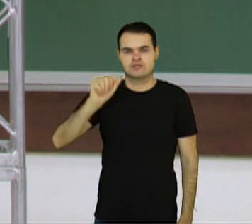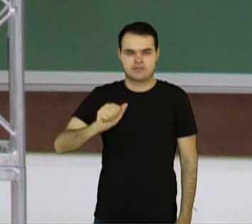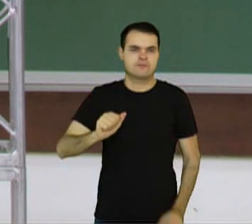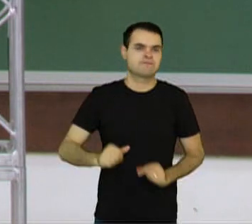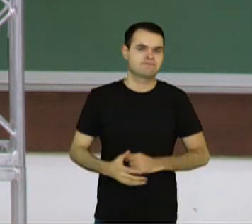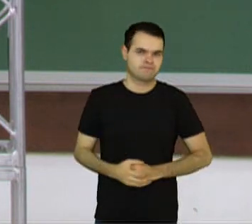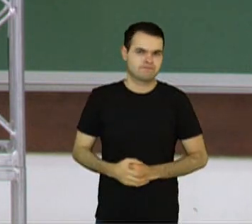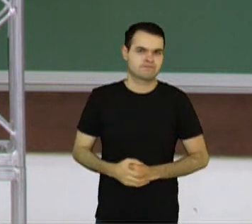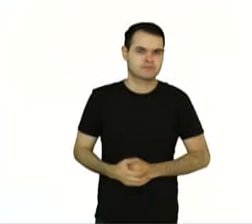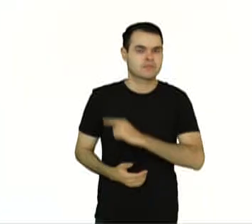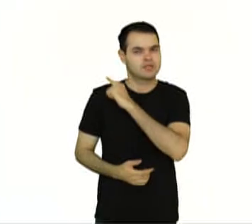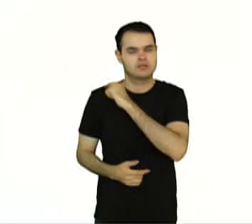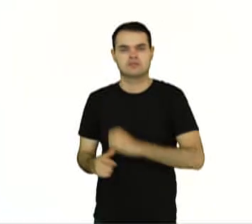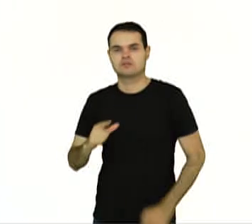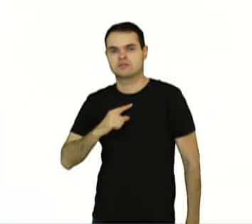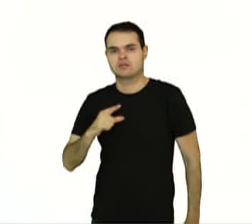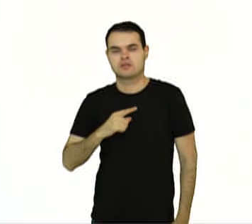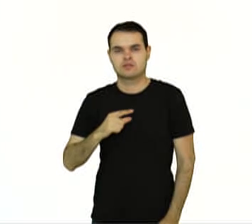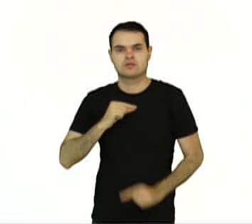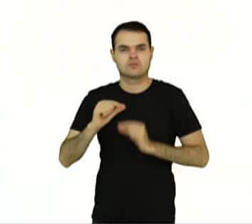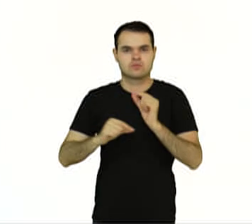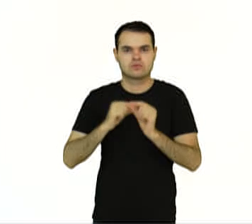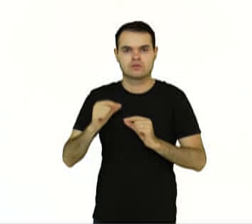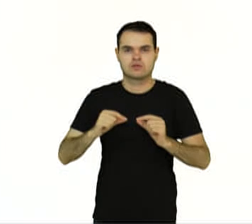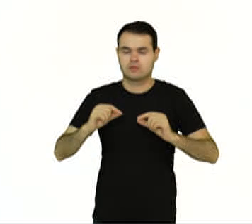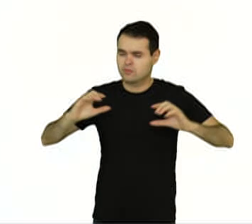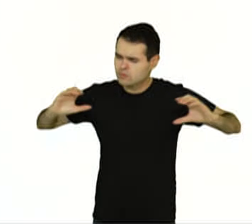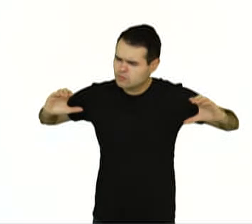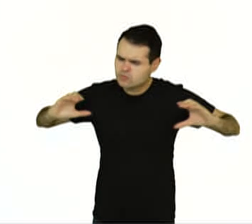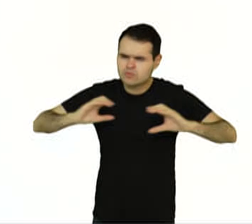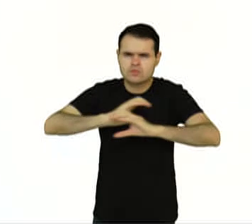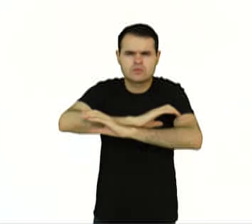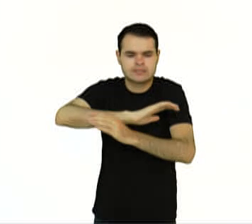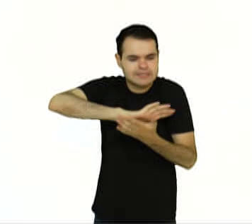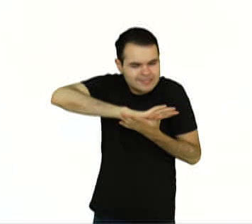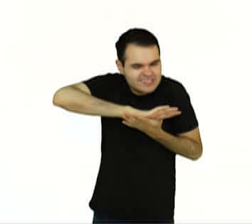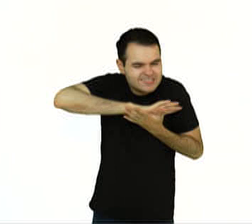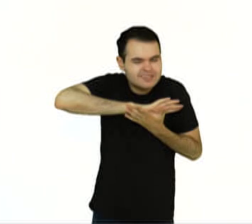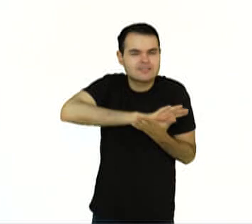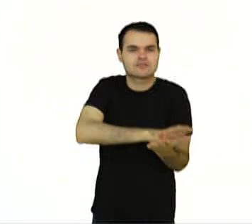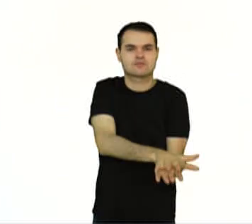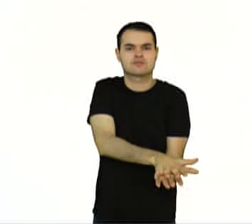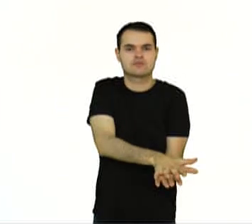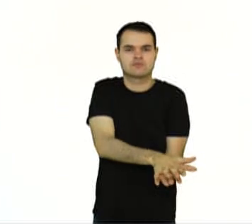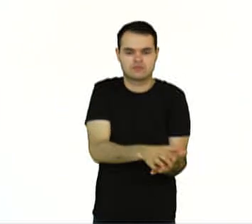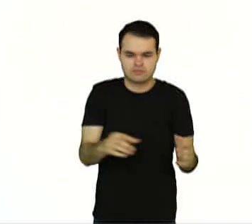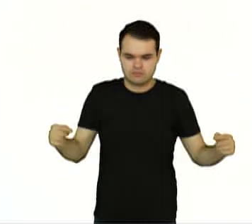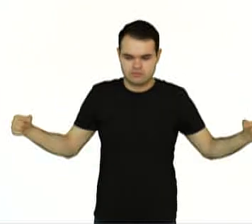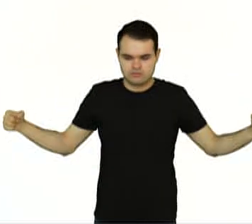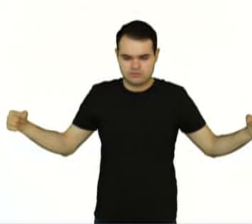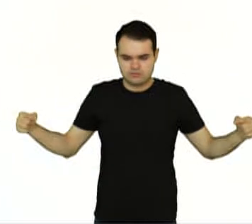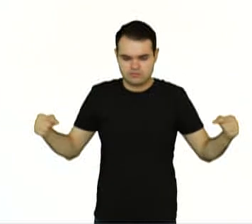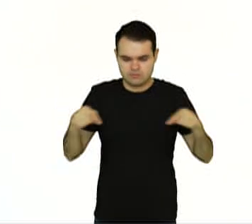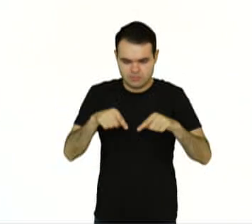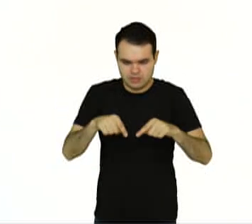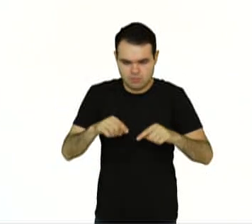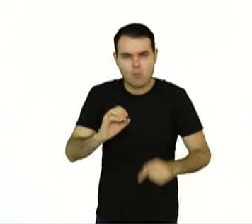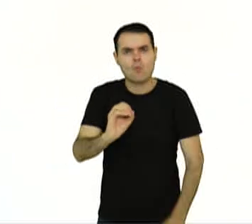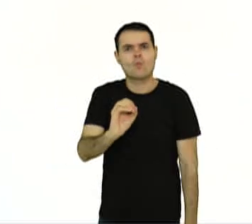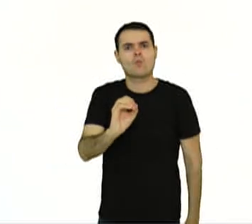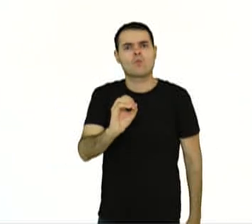ó. Então temos ali a interferência totalmente destrutiva. O meio não